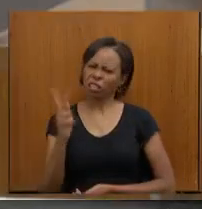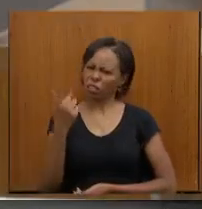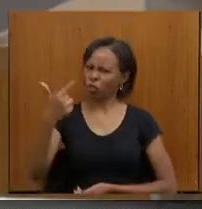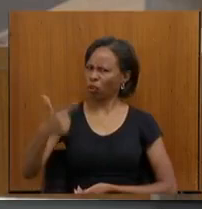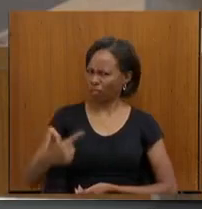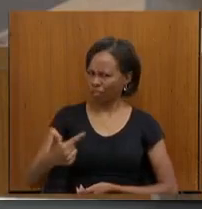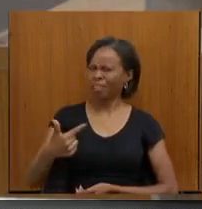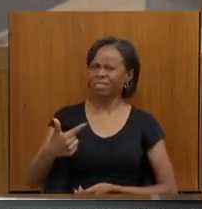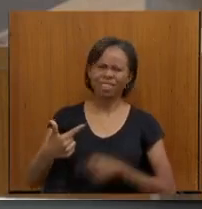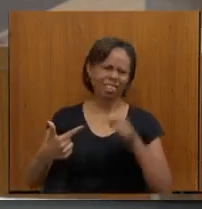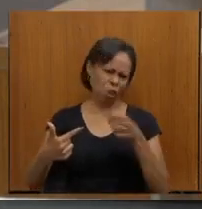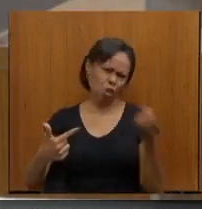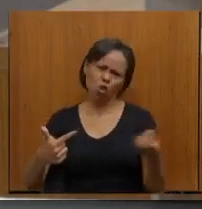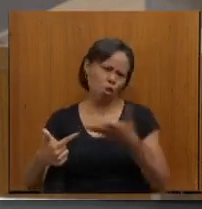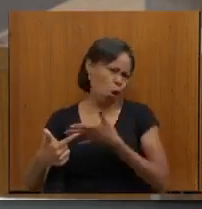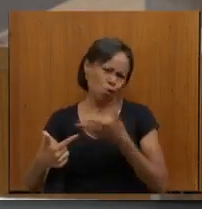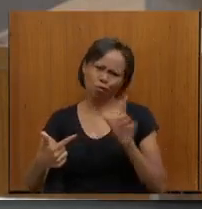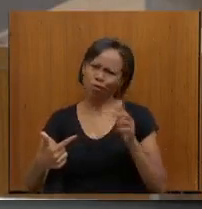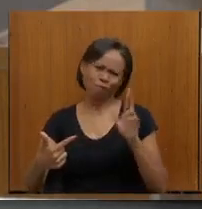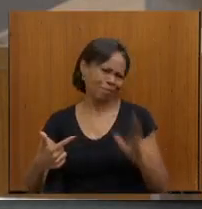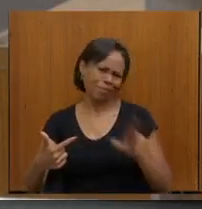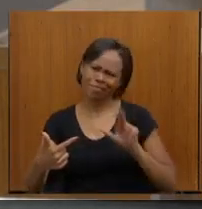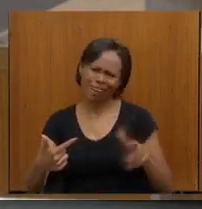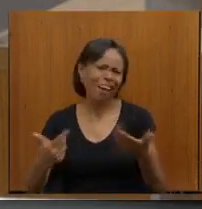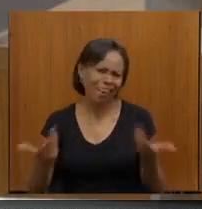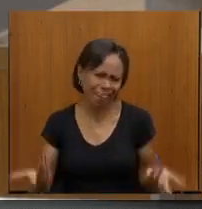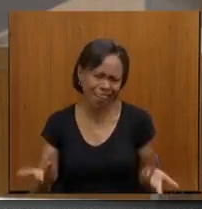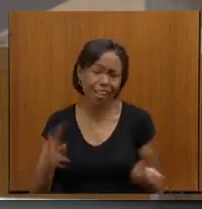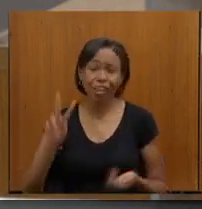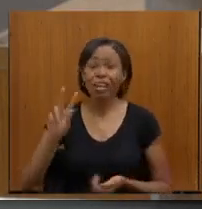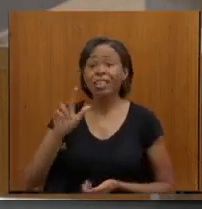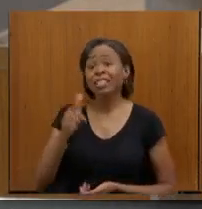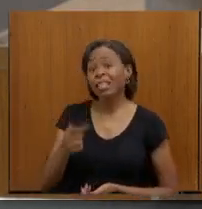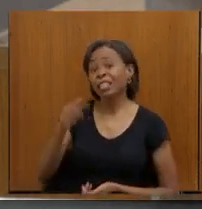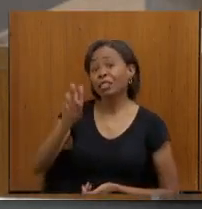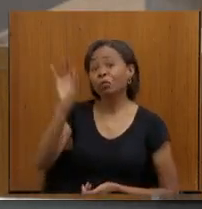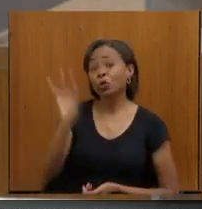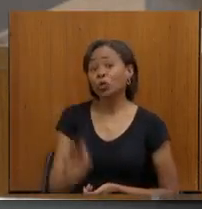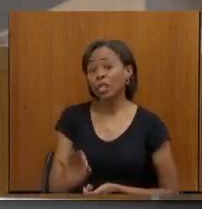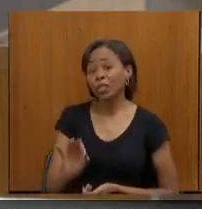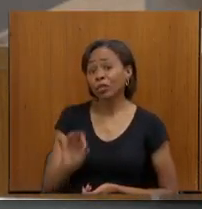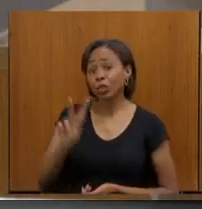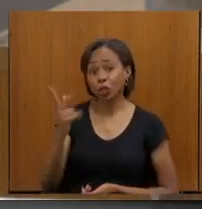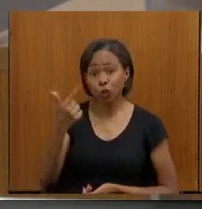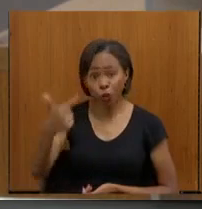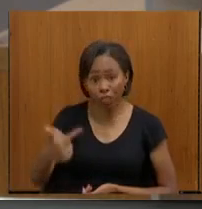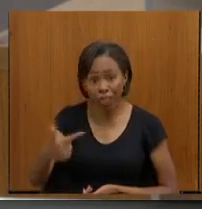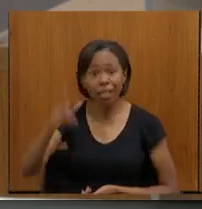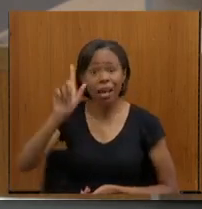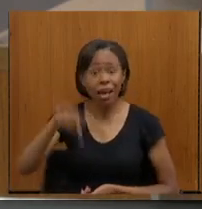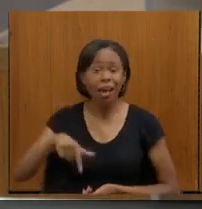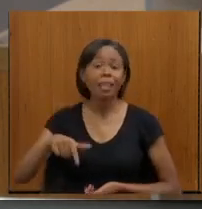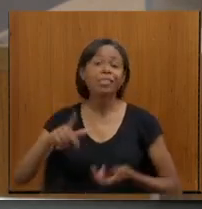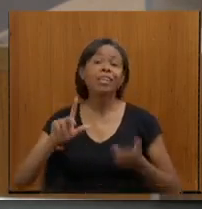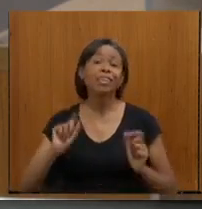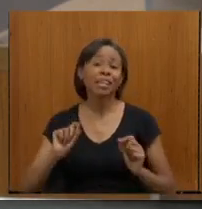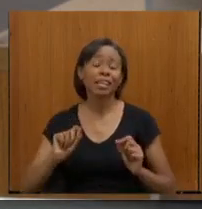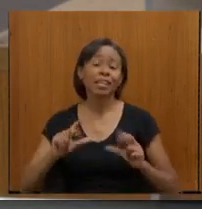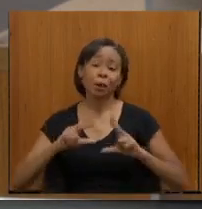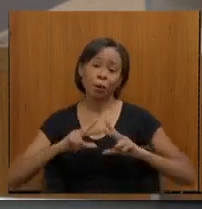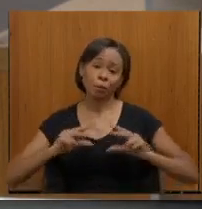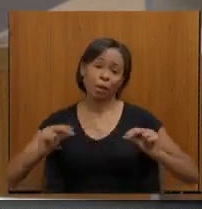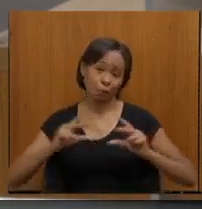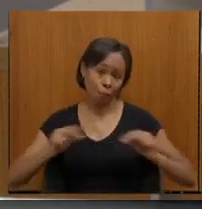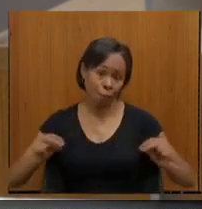coloquei para o senhor tanto é que noventa e cinco porcento de hidrogênio produzido no Brasil e vem da Petrobras Então já tem um arcabouço já